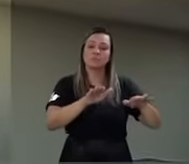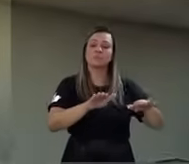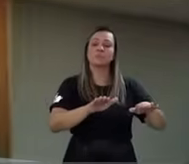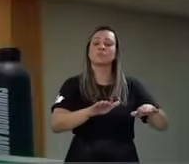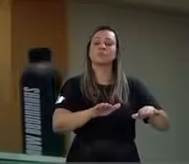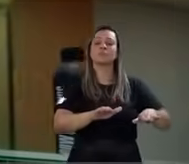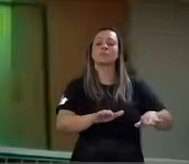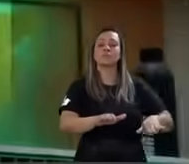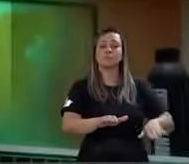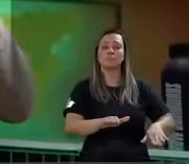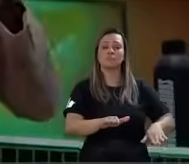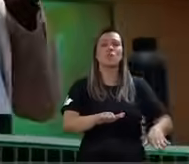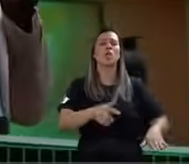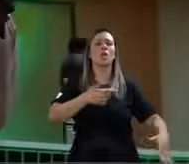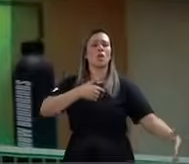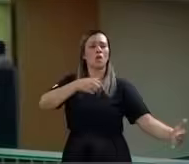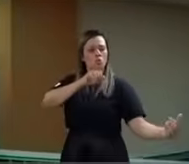Sossegai,